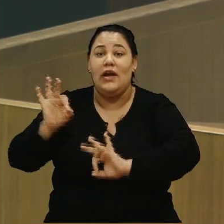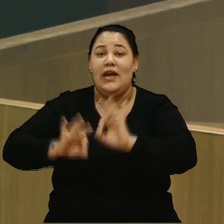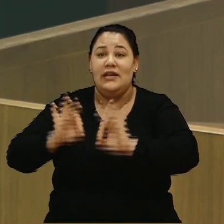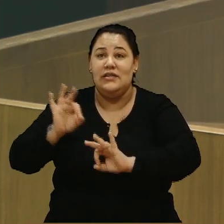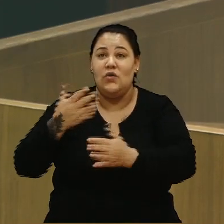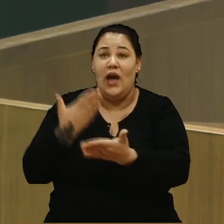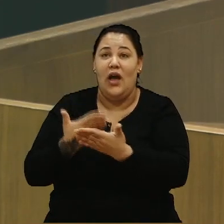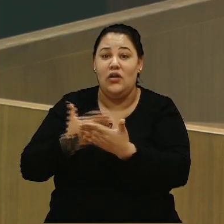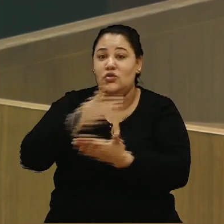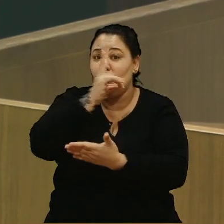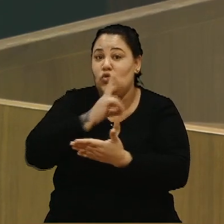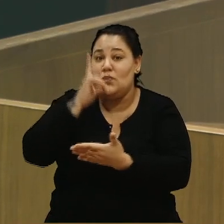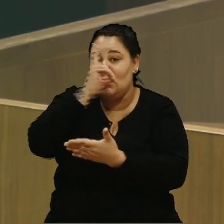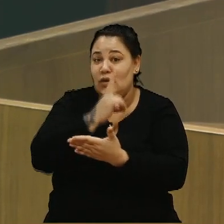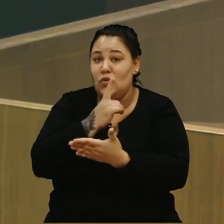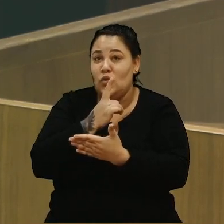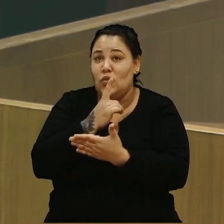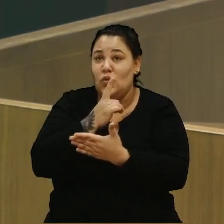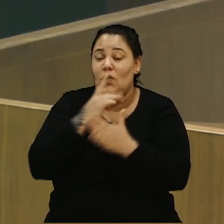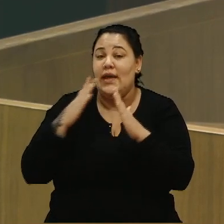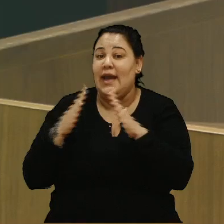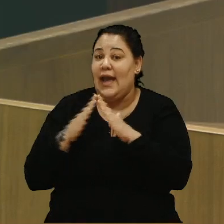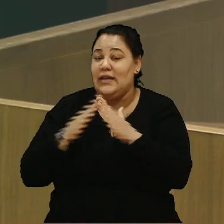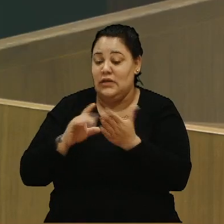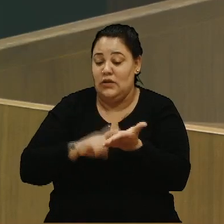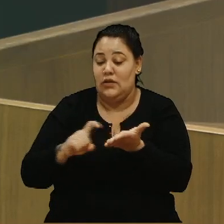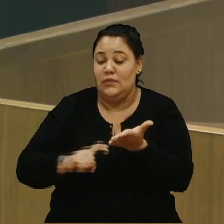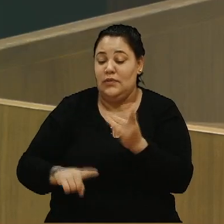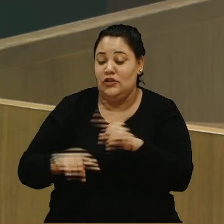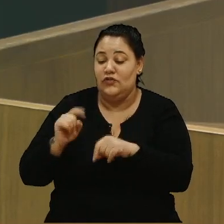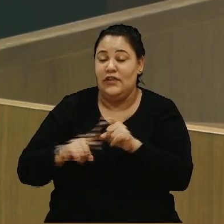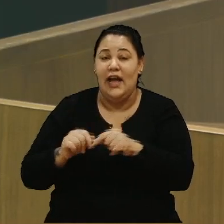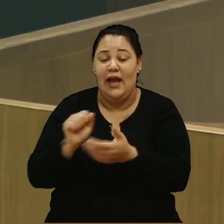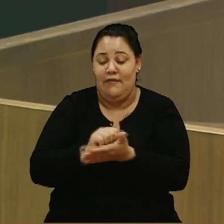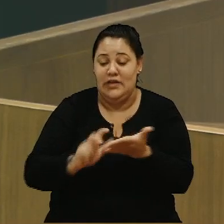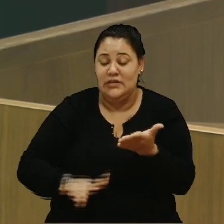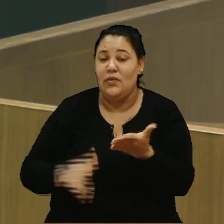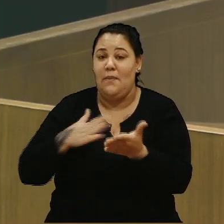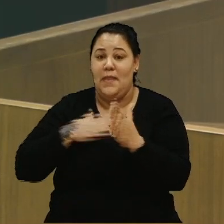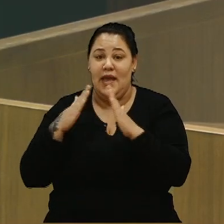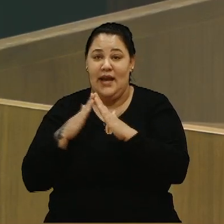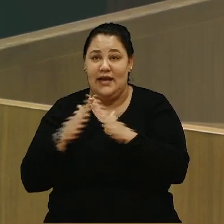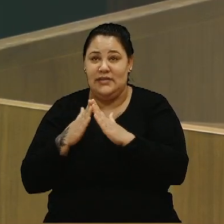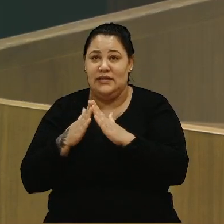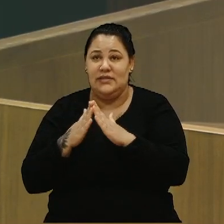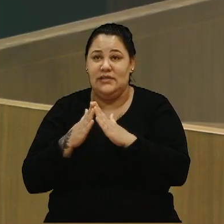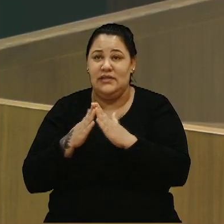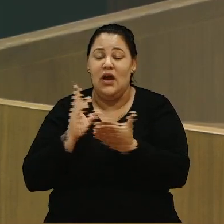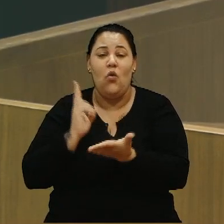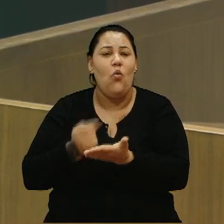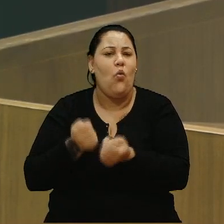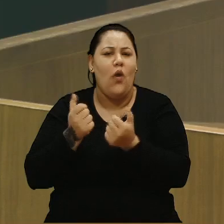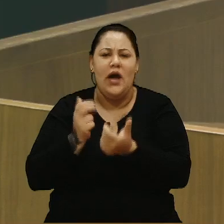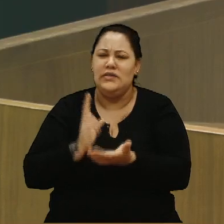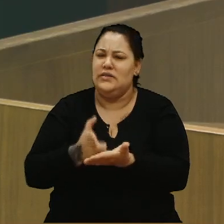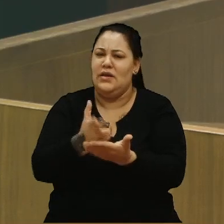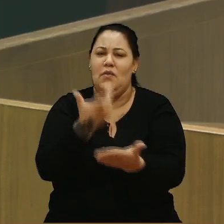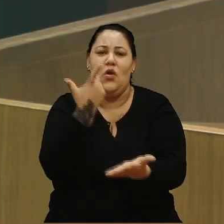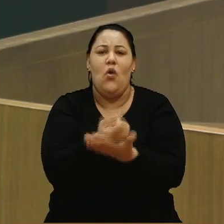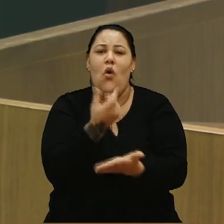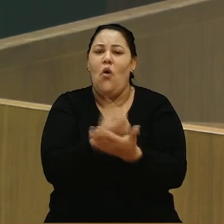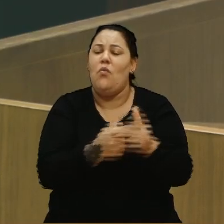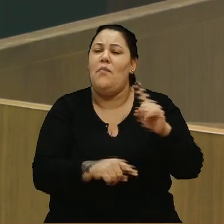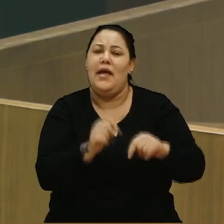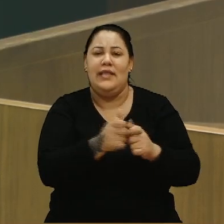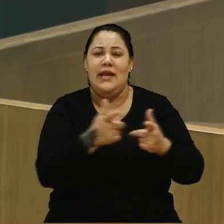em casa, imprimo as atividades e até as avaliações na minha casa. Com frequência, eu compro material para utilizar na escola e para